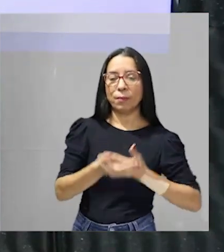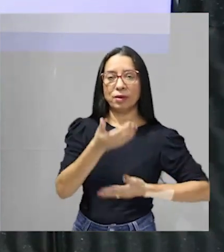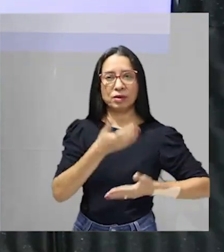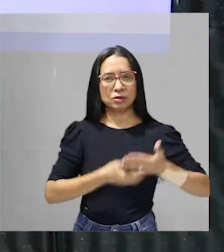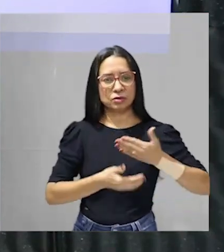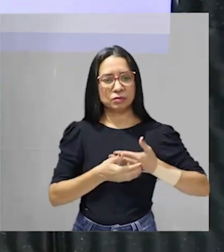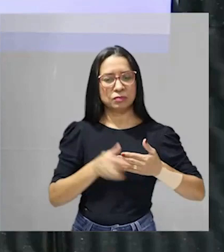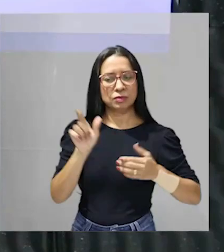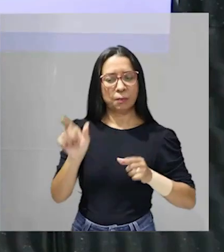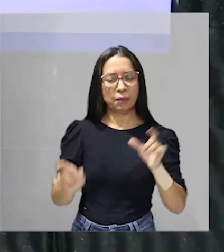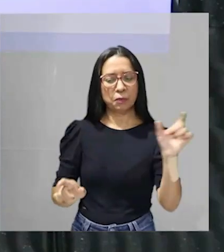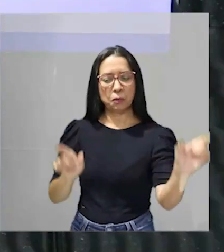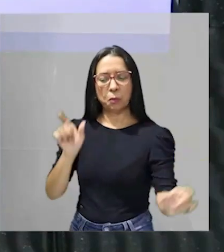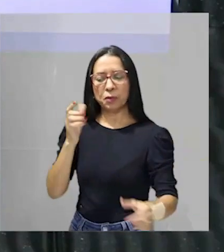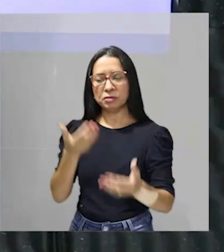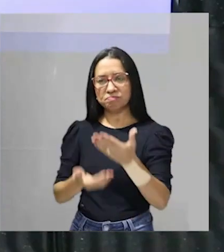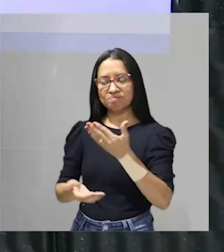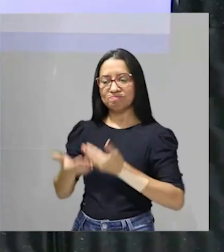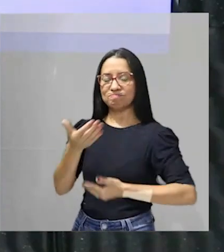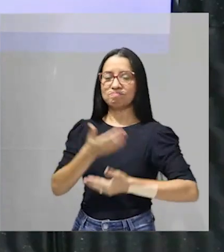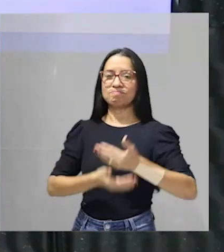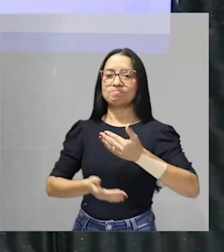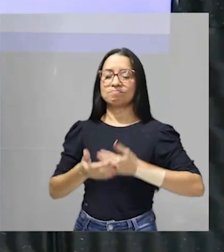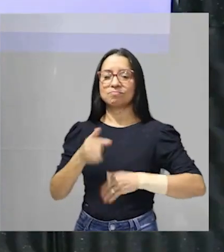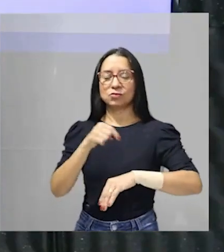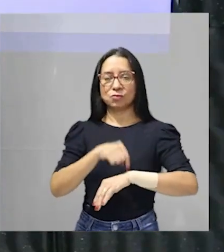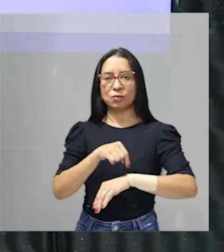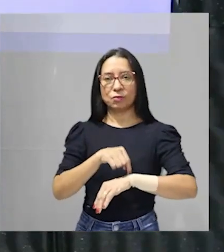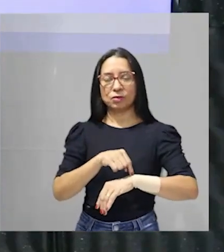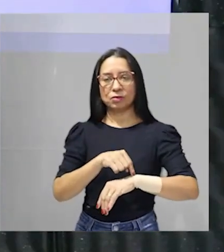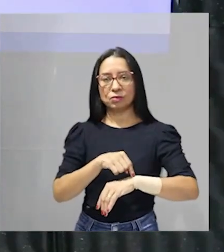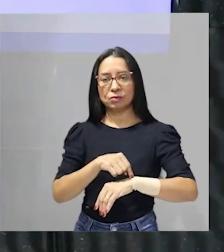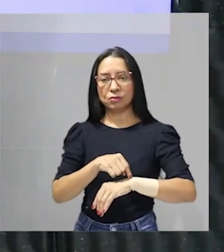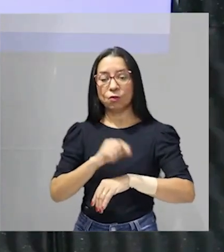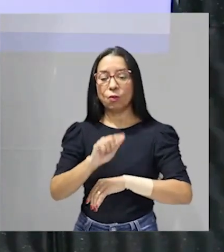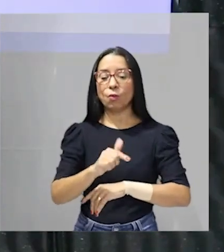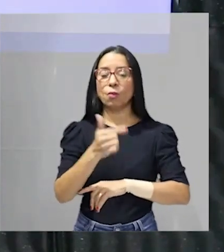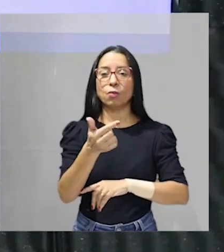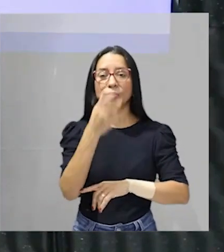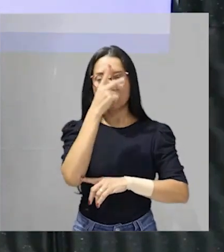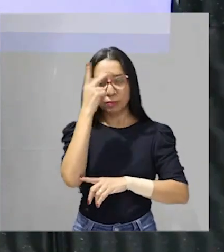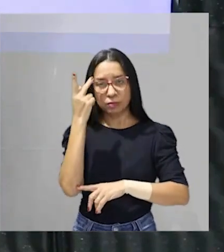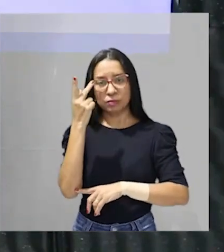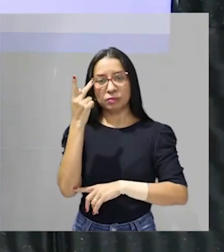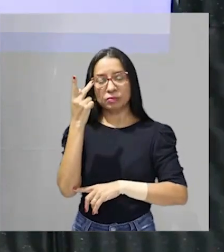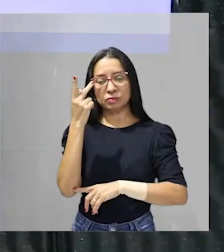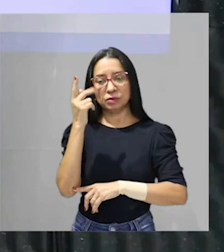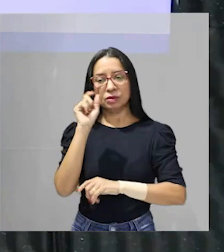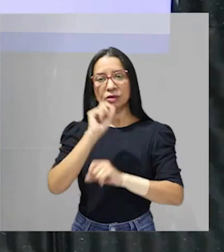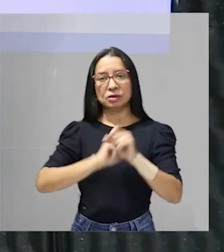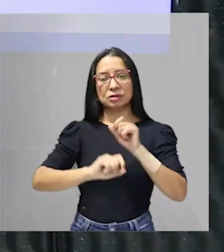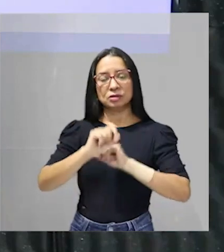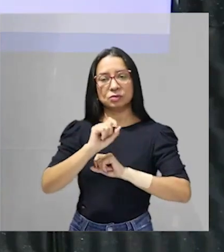com o seu adversário determinado momento ele Coopera com outras pessoas Então isso é interessante